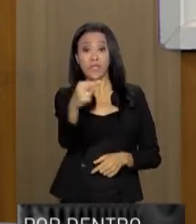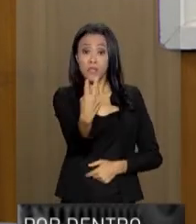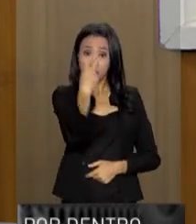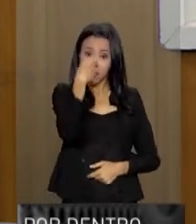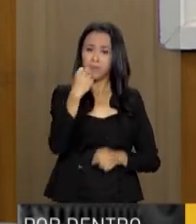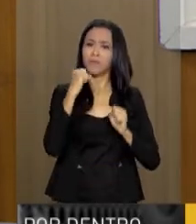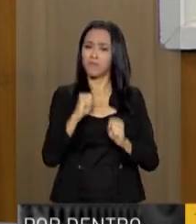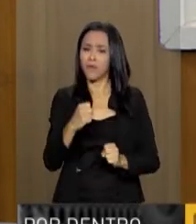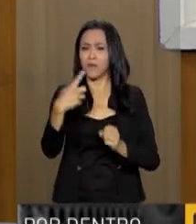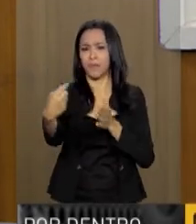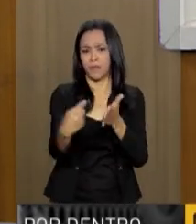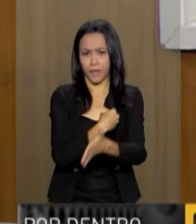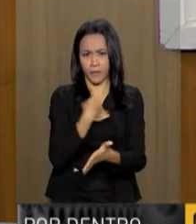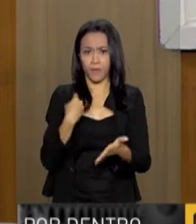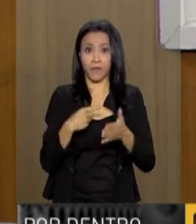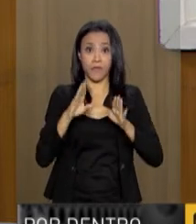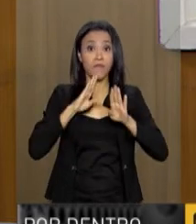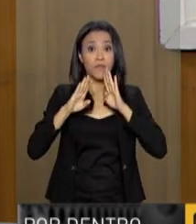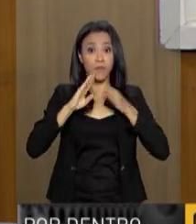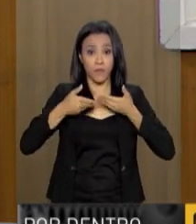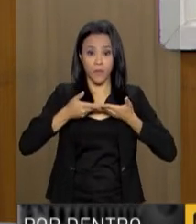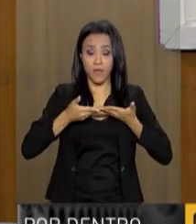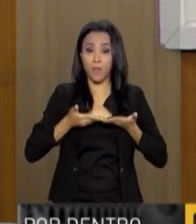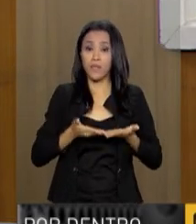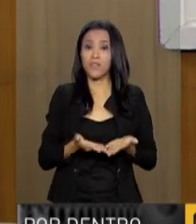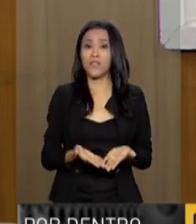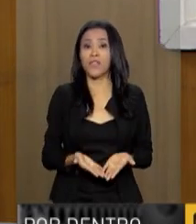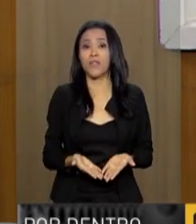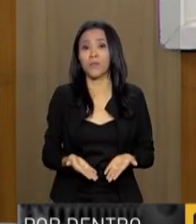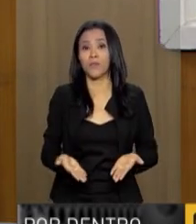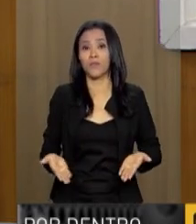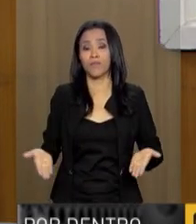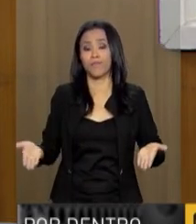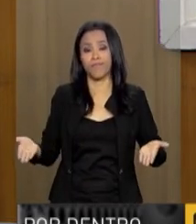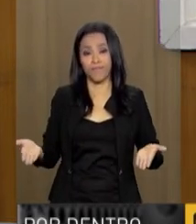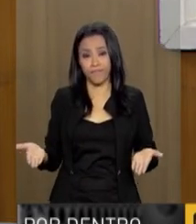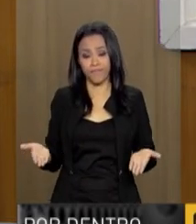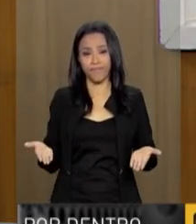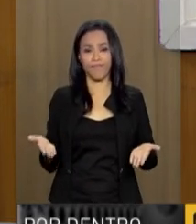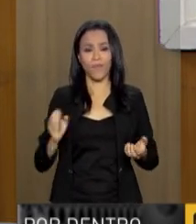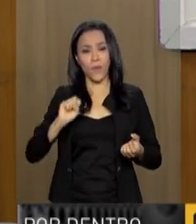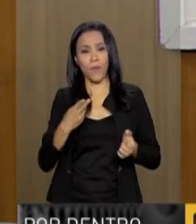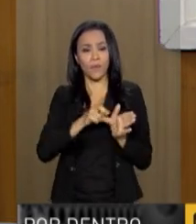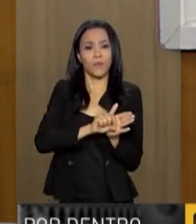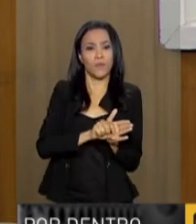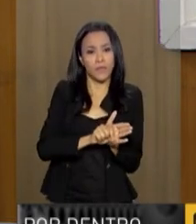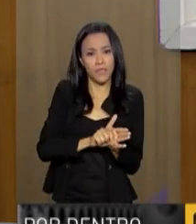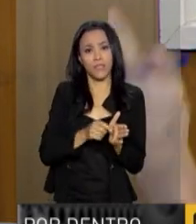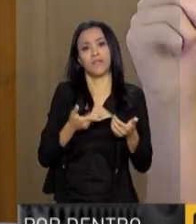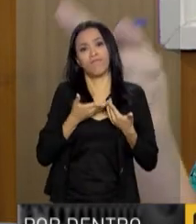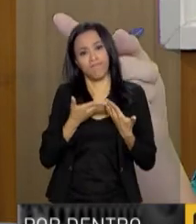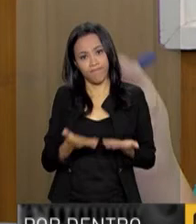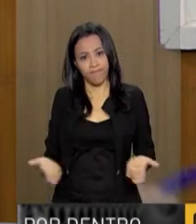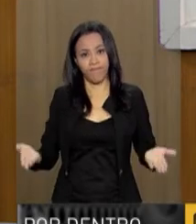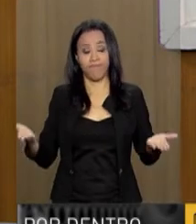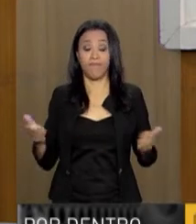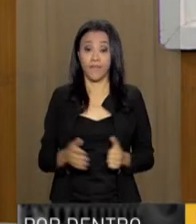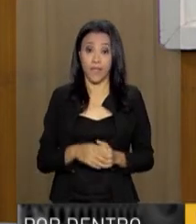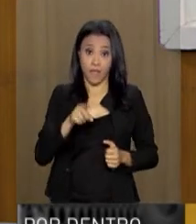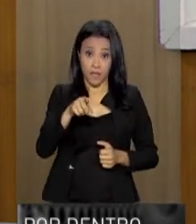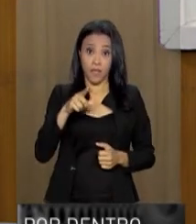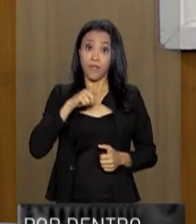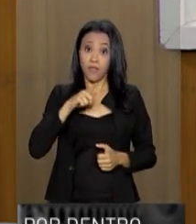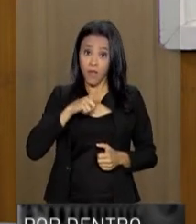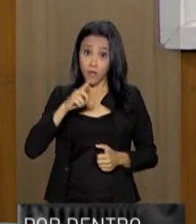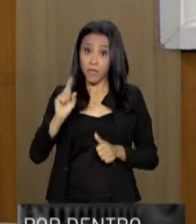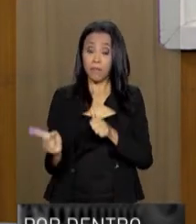enviar sua pergunta not aí facebook.com barra palácio do planalto ou ainda pelo twitter no arroba planalto secretário a gente já tem a